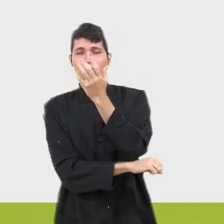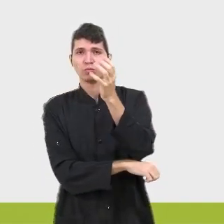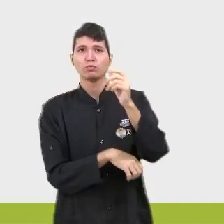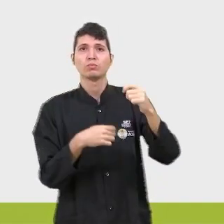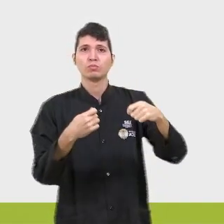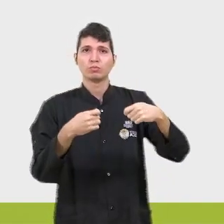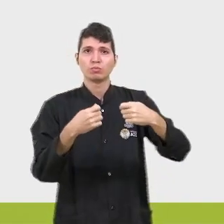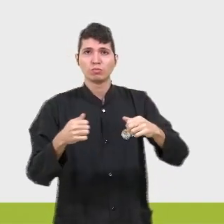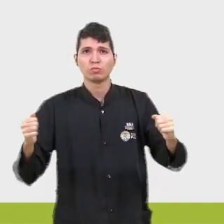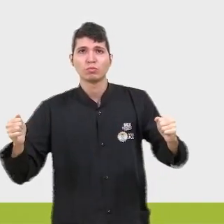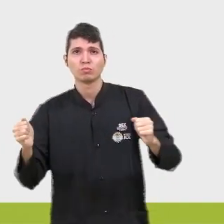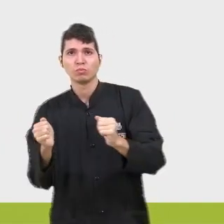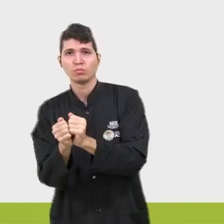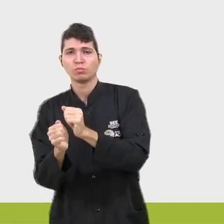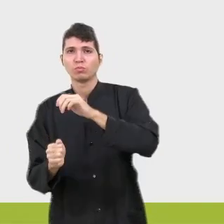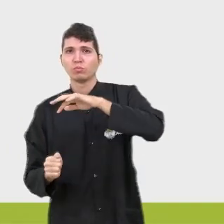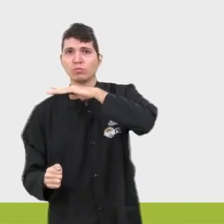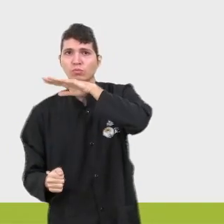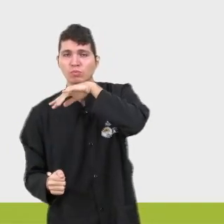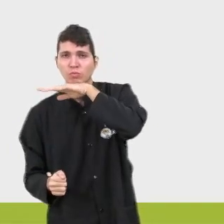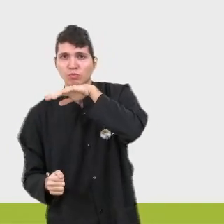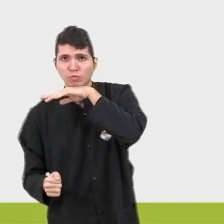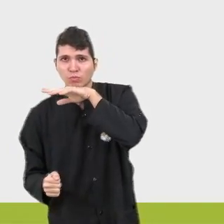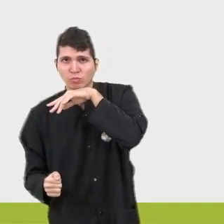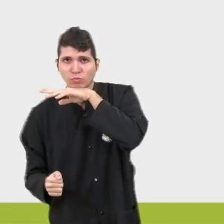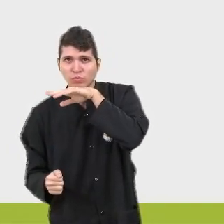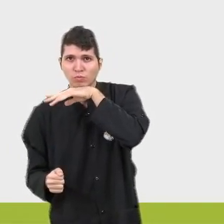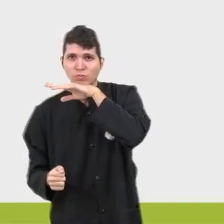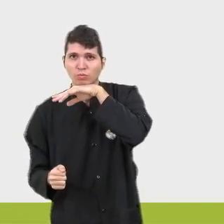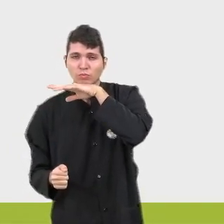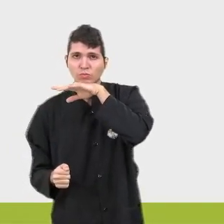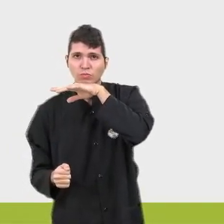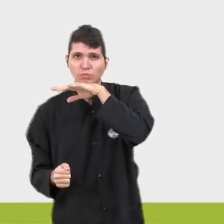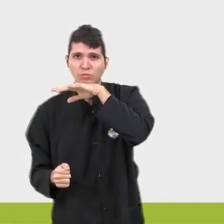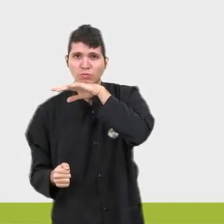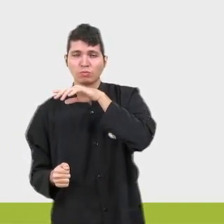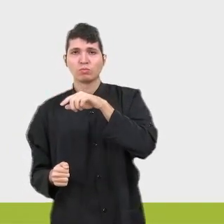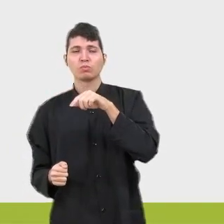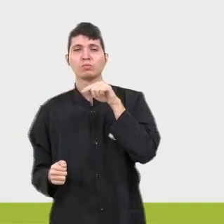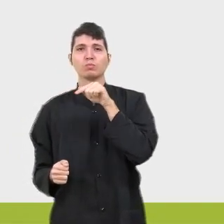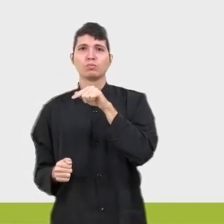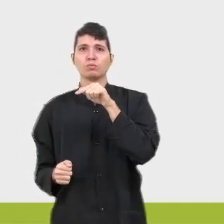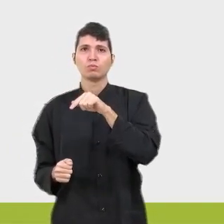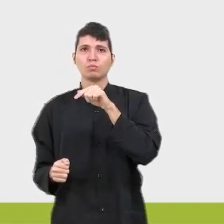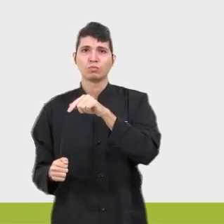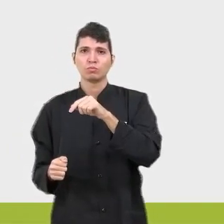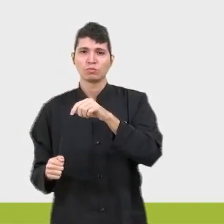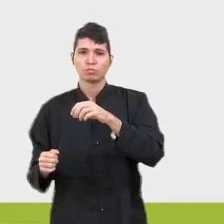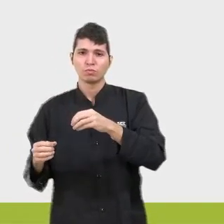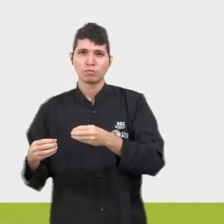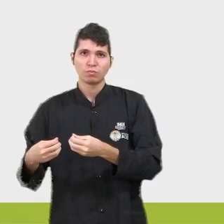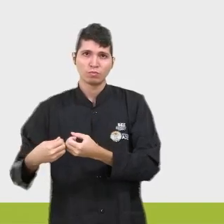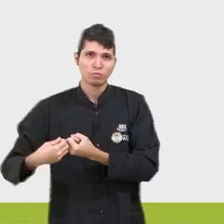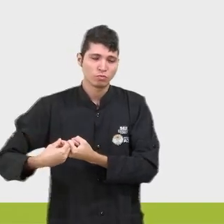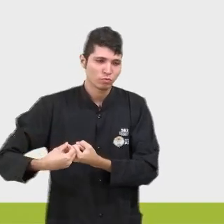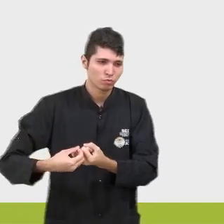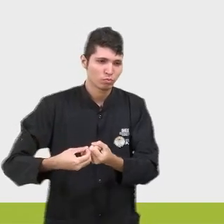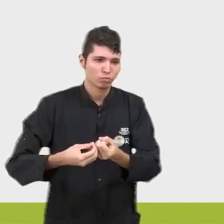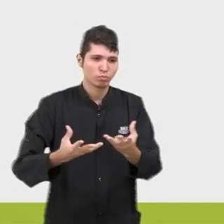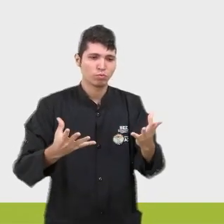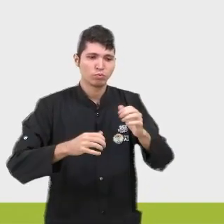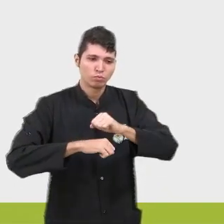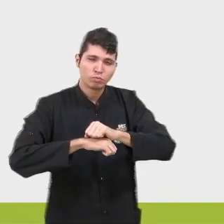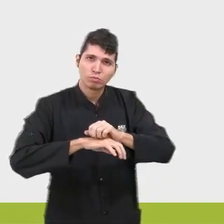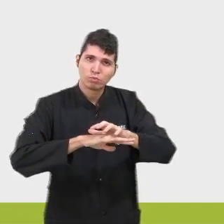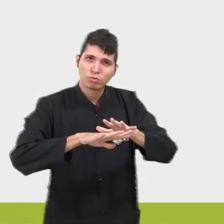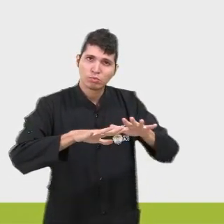esses animais, esses seres, eles disseminam os frutos e dentro dos frutos tem as sementes. Porém,